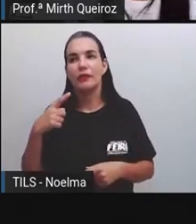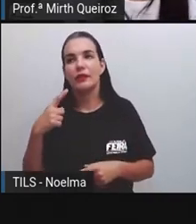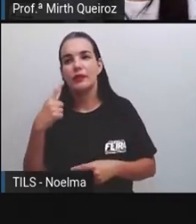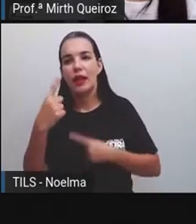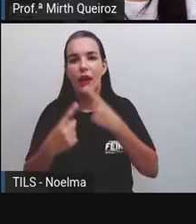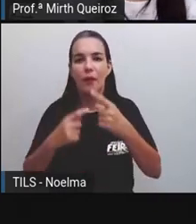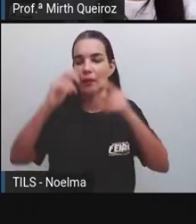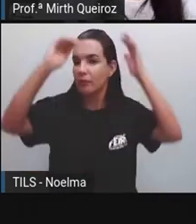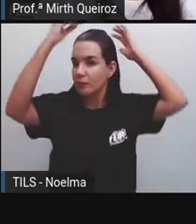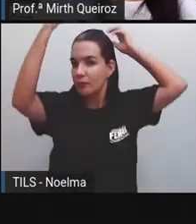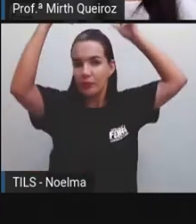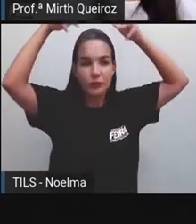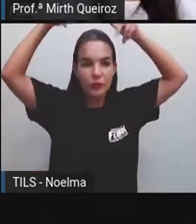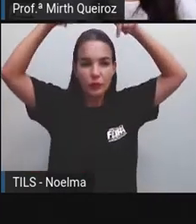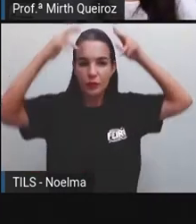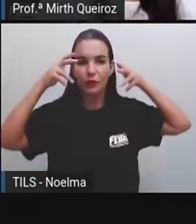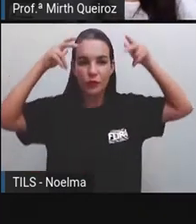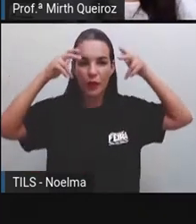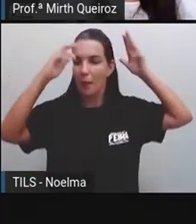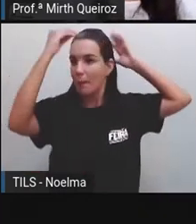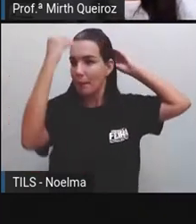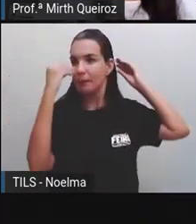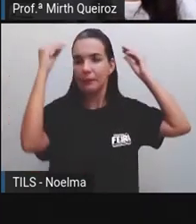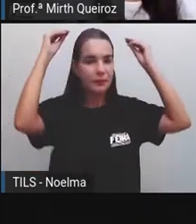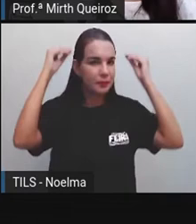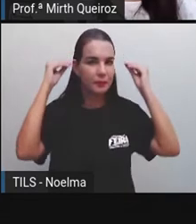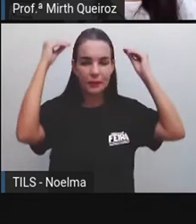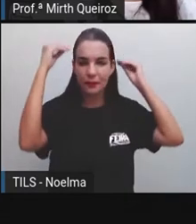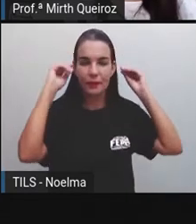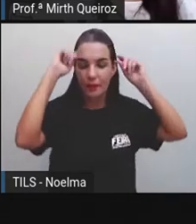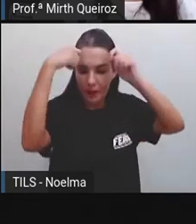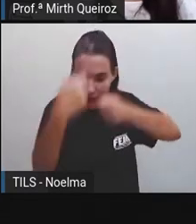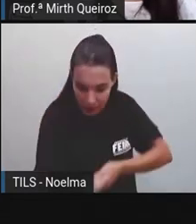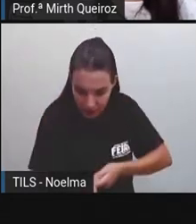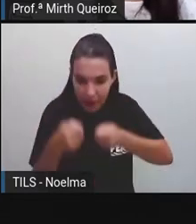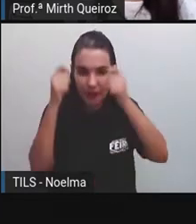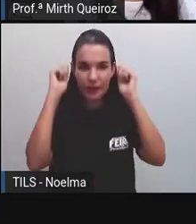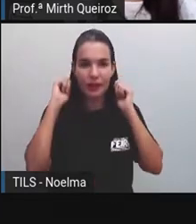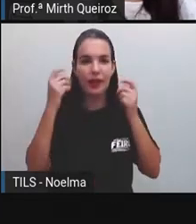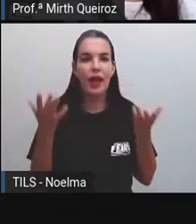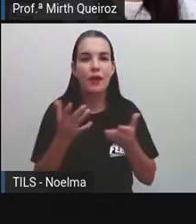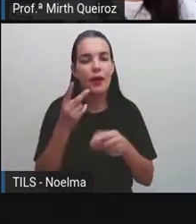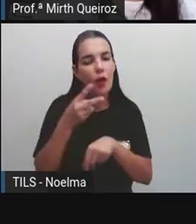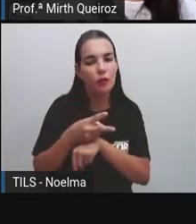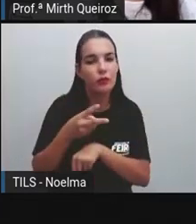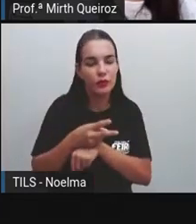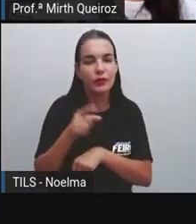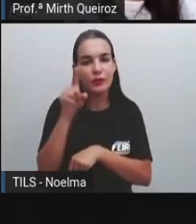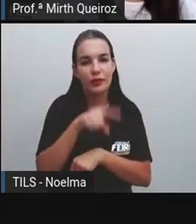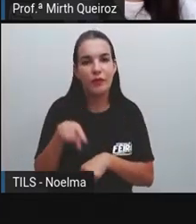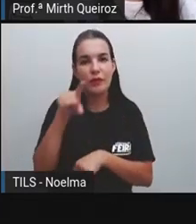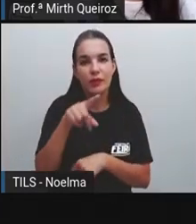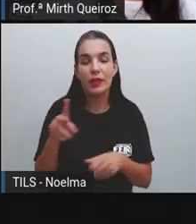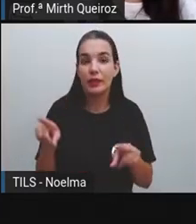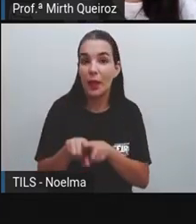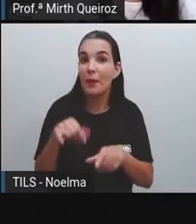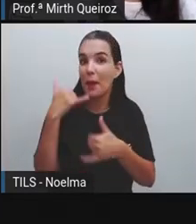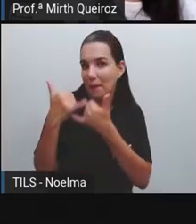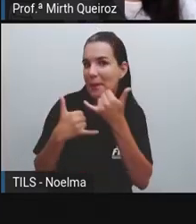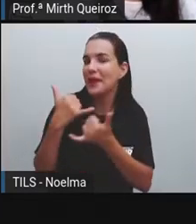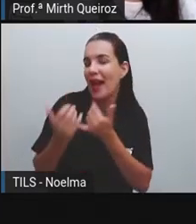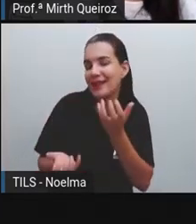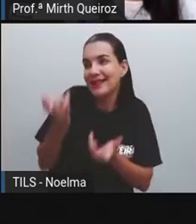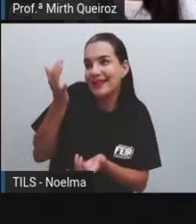com chapéu, né? E é mais difícil. Então eu trouxe aqui para vocês um pequeno vídeo para que vocês possam brincar